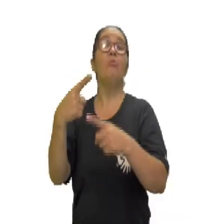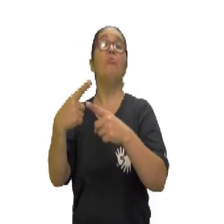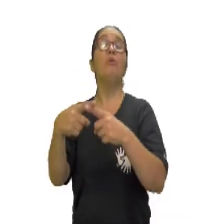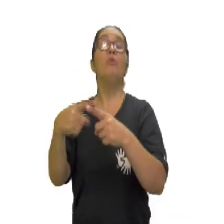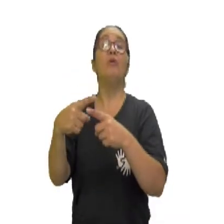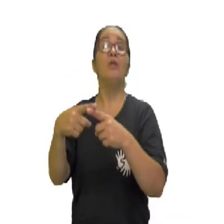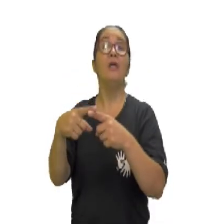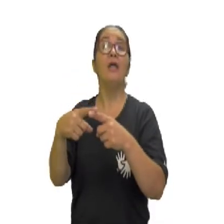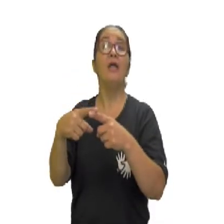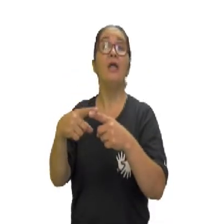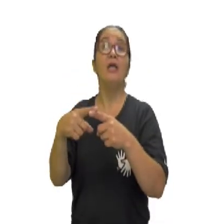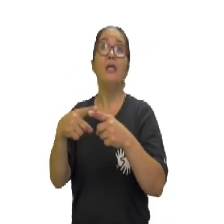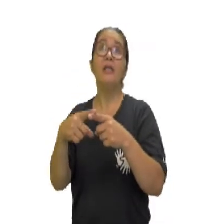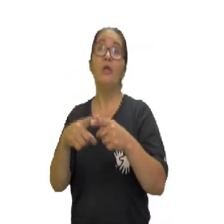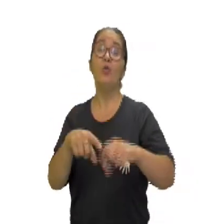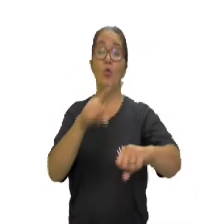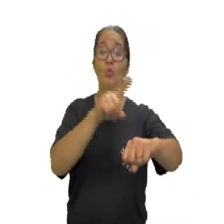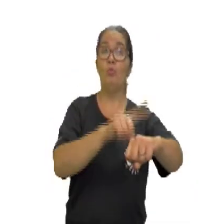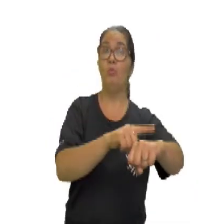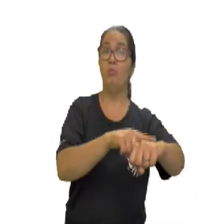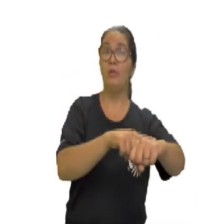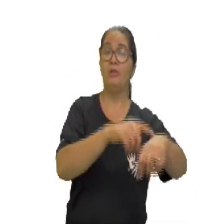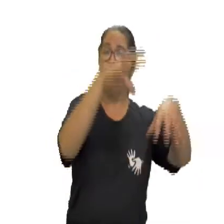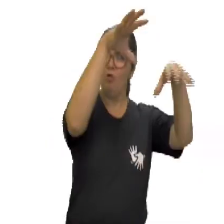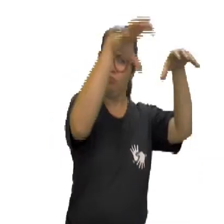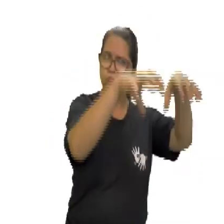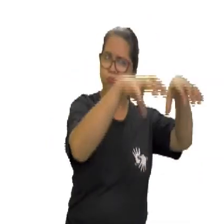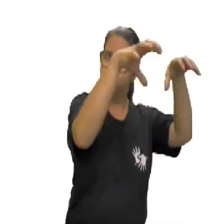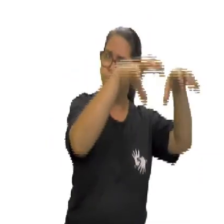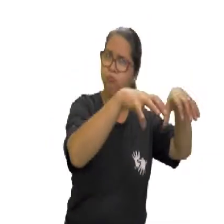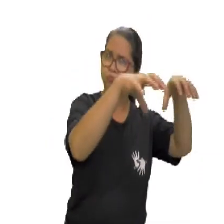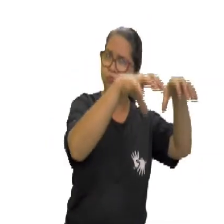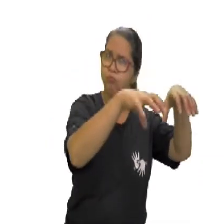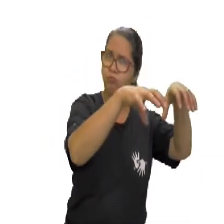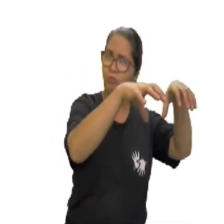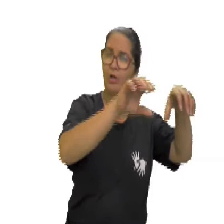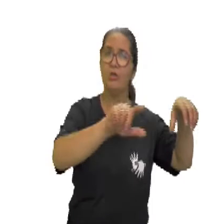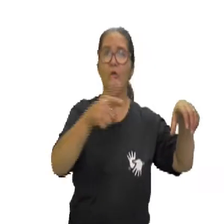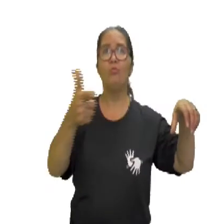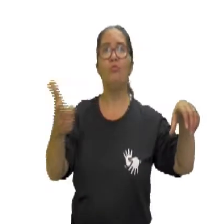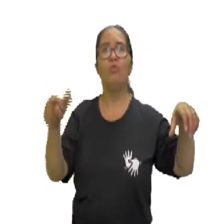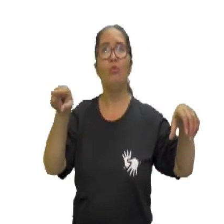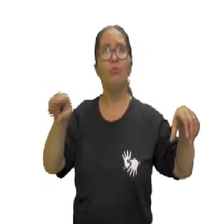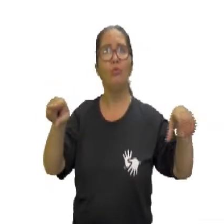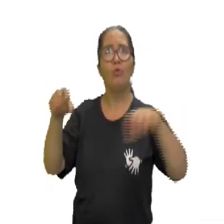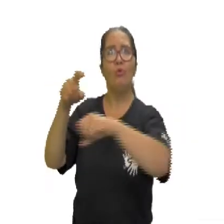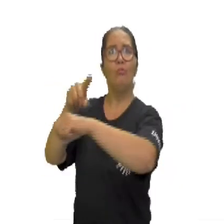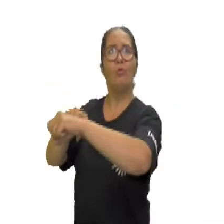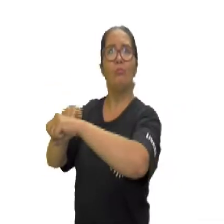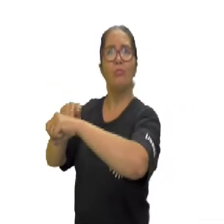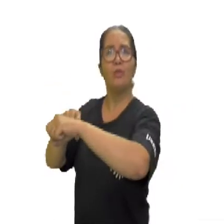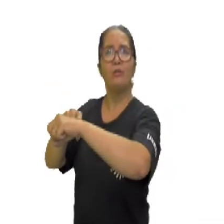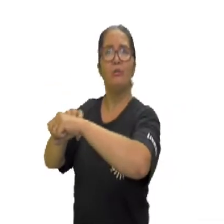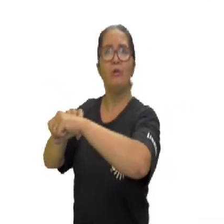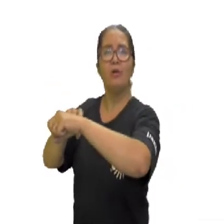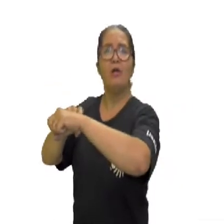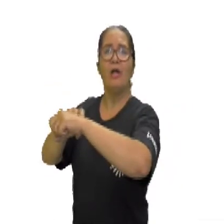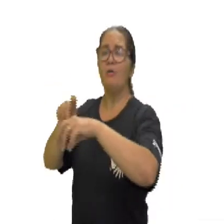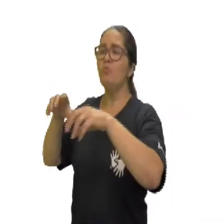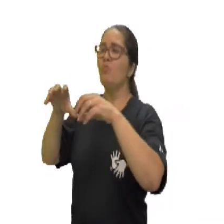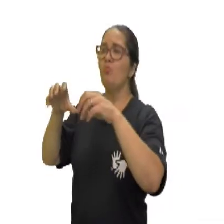ora não. Então, num período de seca, onde não tem a chuva, elas captam a água